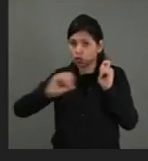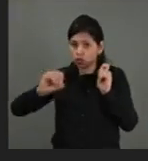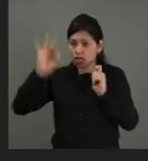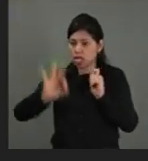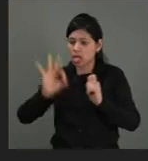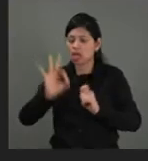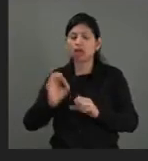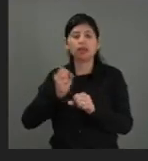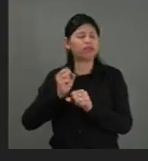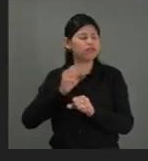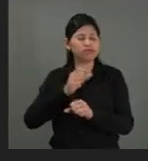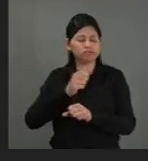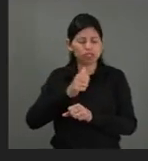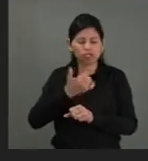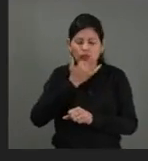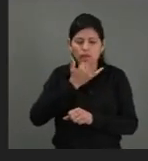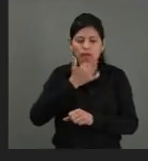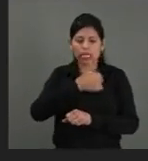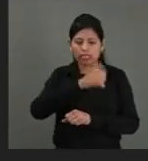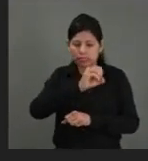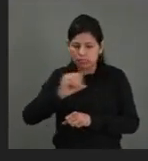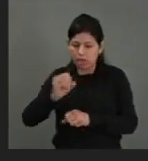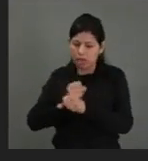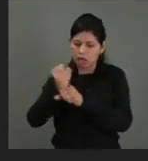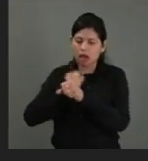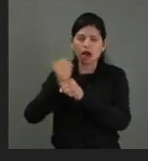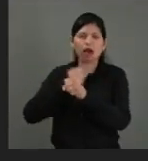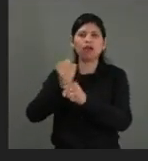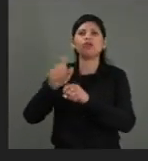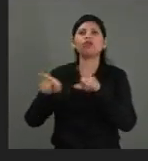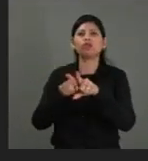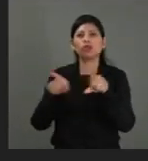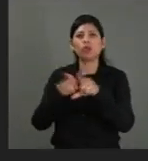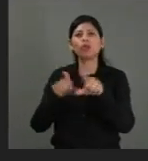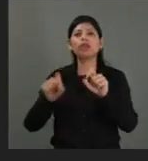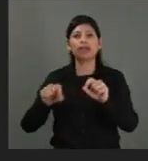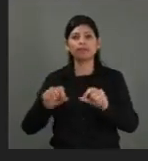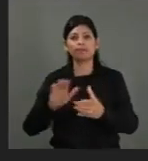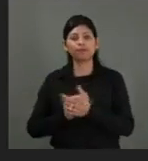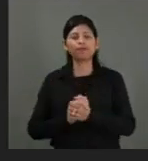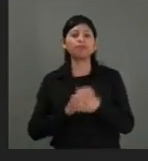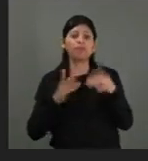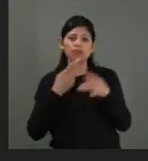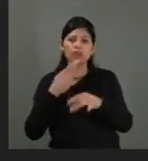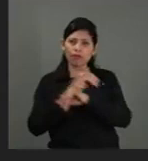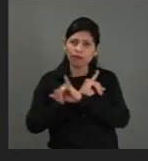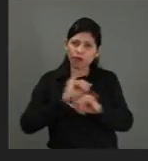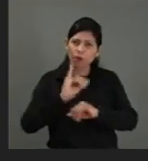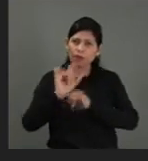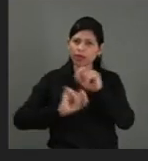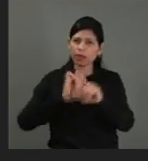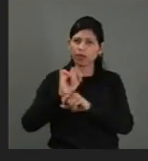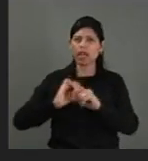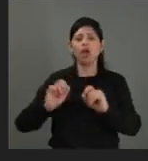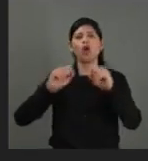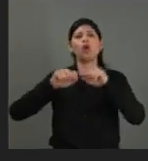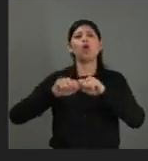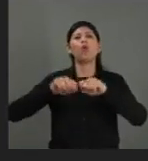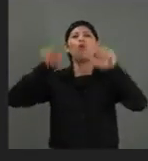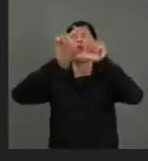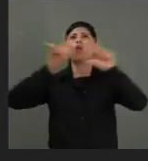aí do plenário do Senado Federal, dessa casa, que dá o nome a esse plenário, em homenagem a ele,